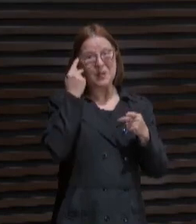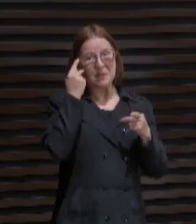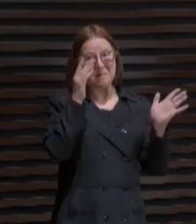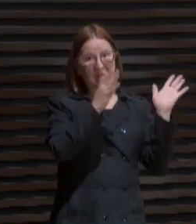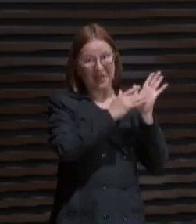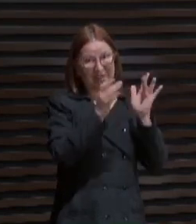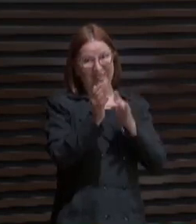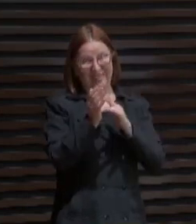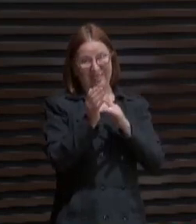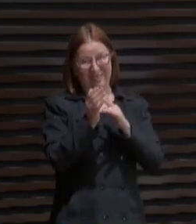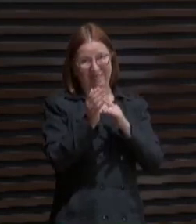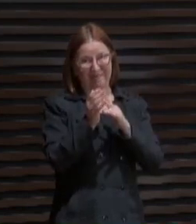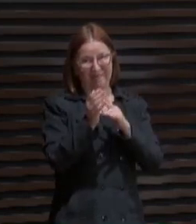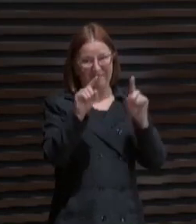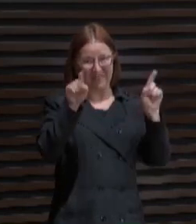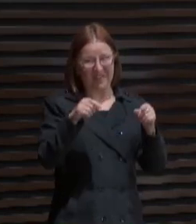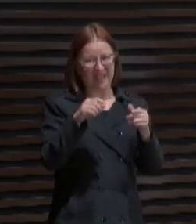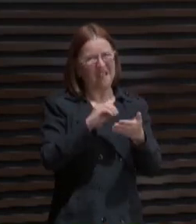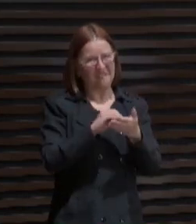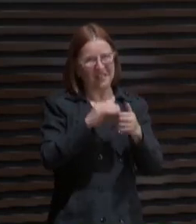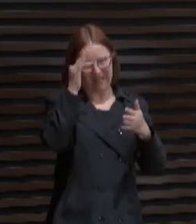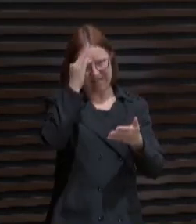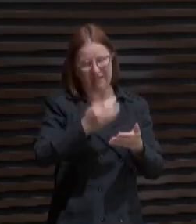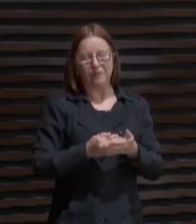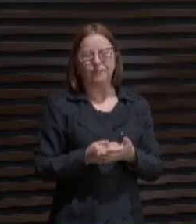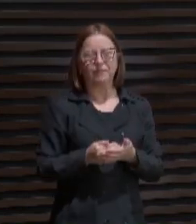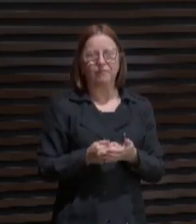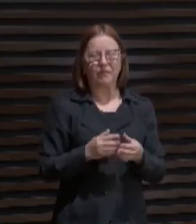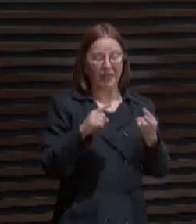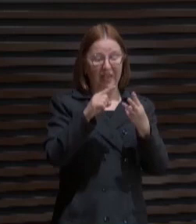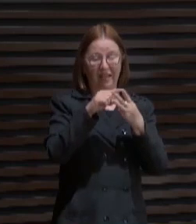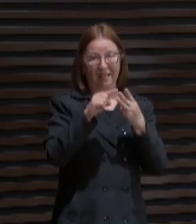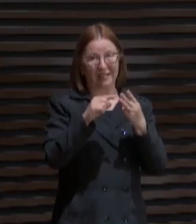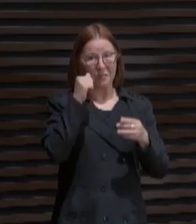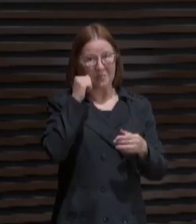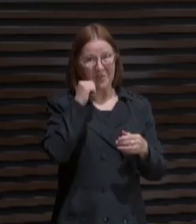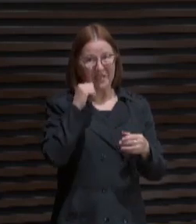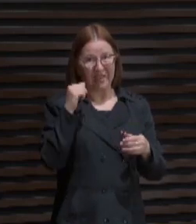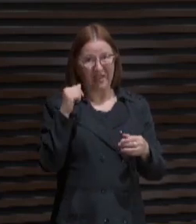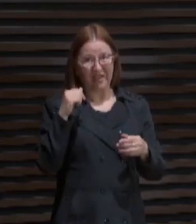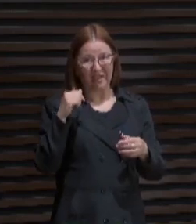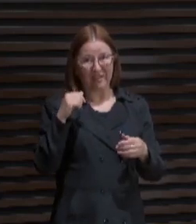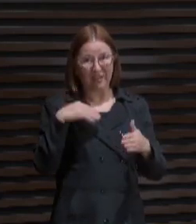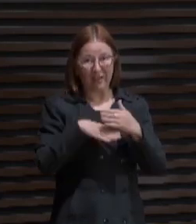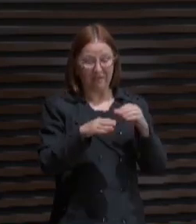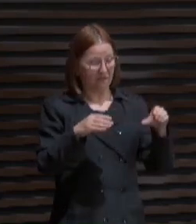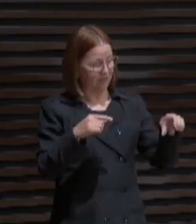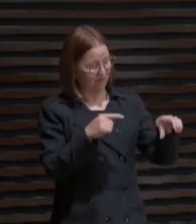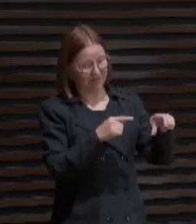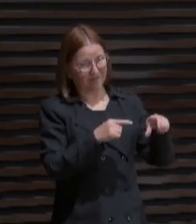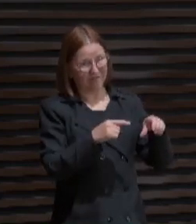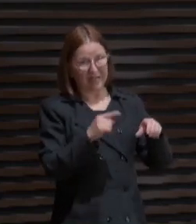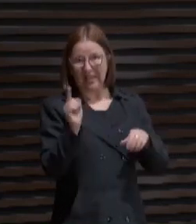aspas. As mulheres estiveram no túmulo e não viram